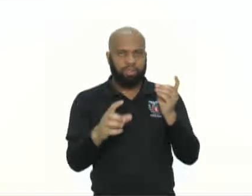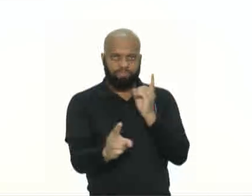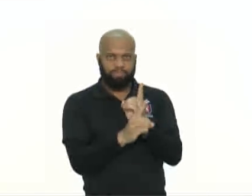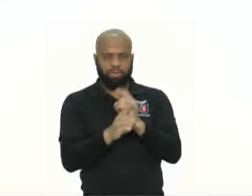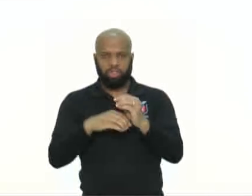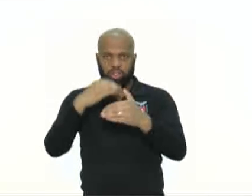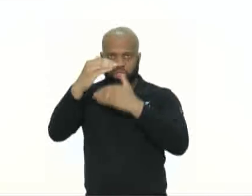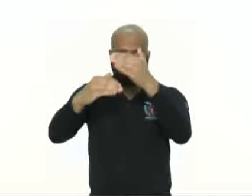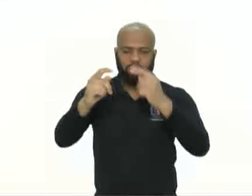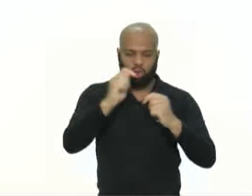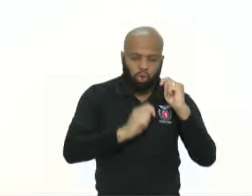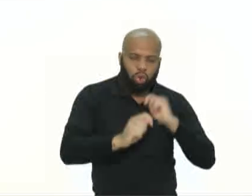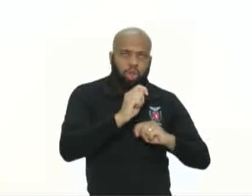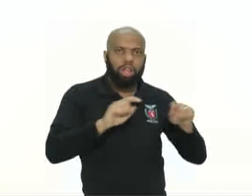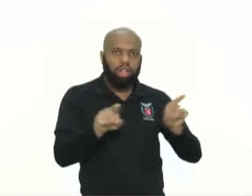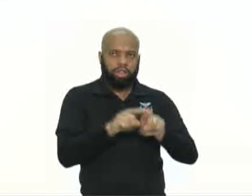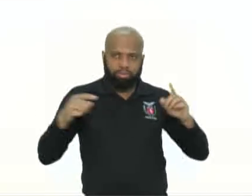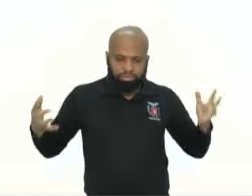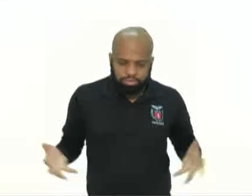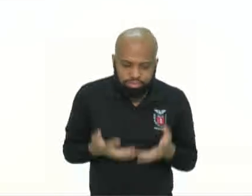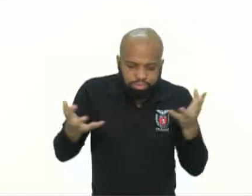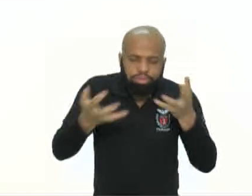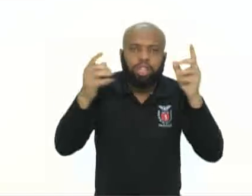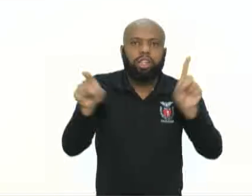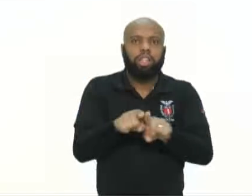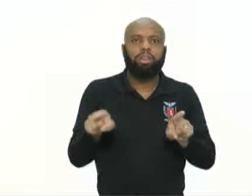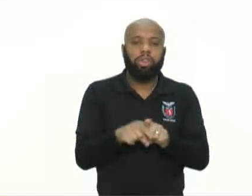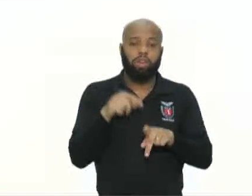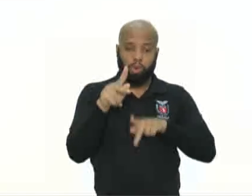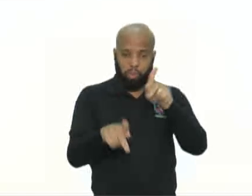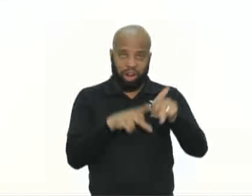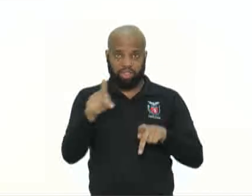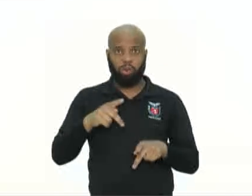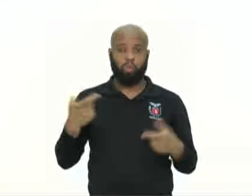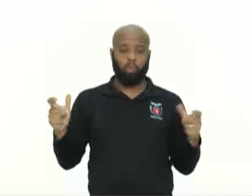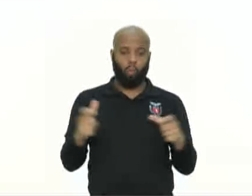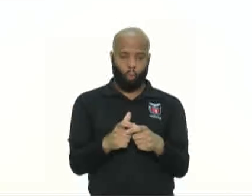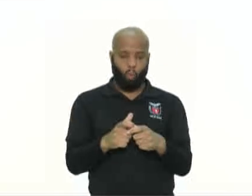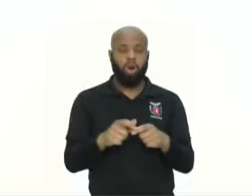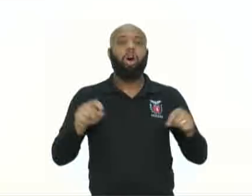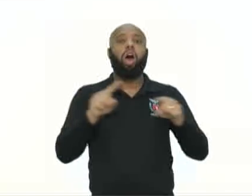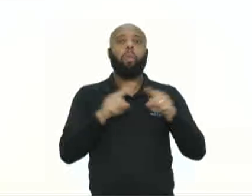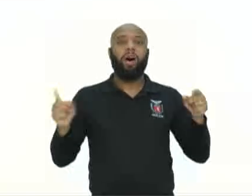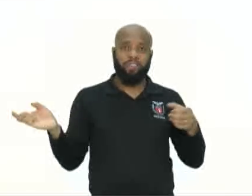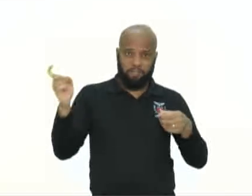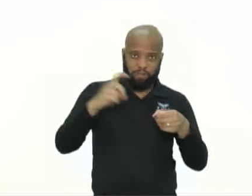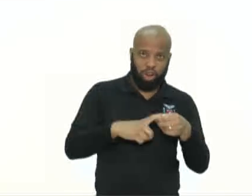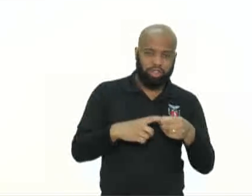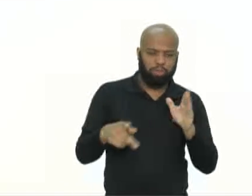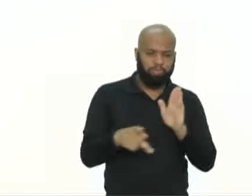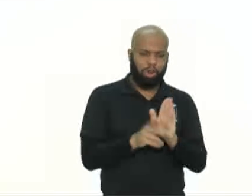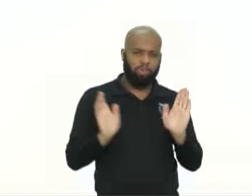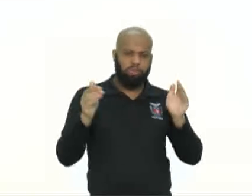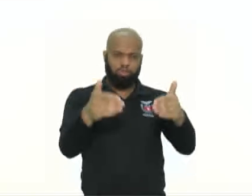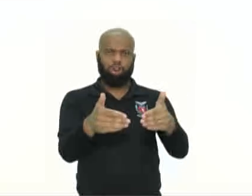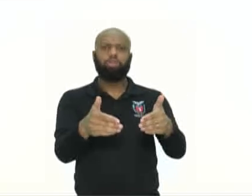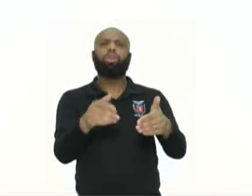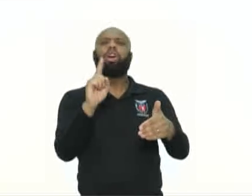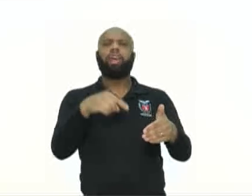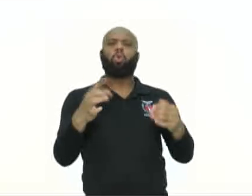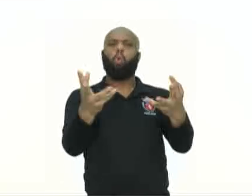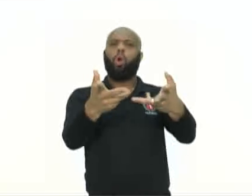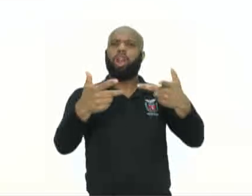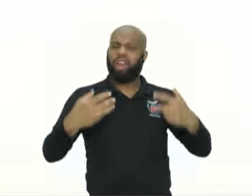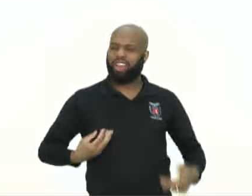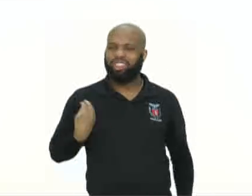desenvolvimento econômico que favoreça pequena parcela da população e que não é revertido em qualidade de vida para a população em